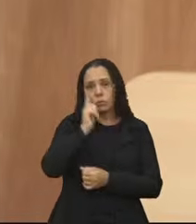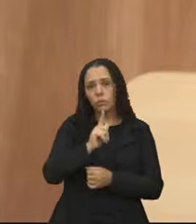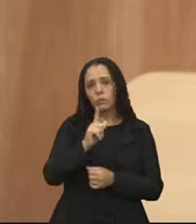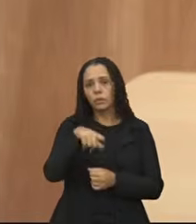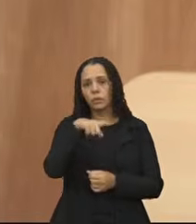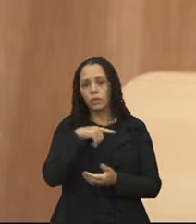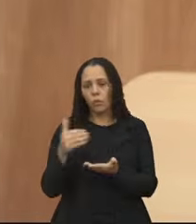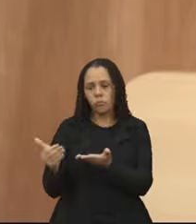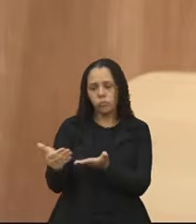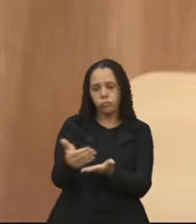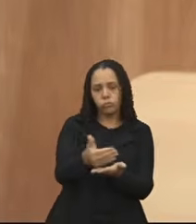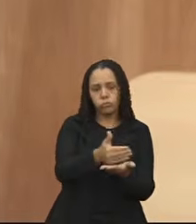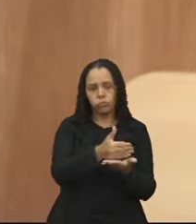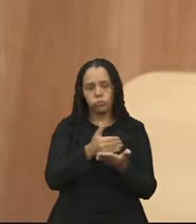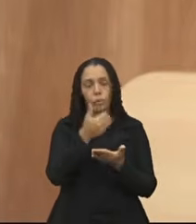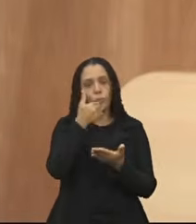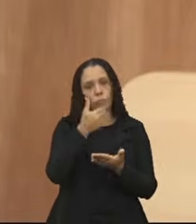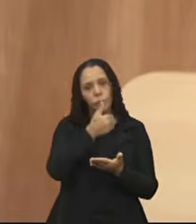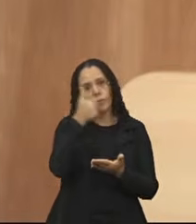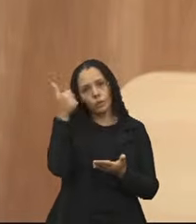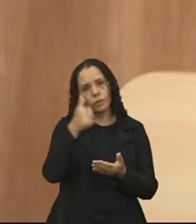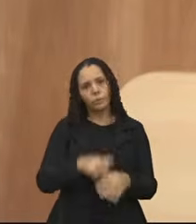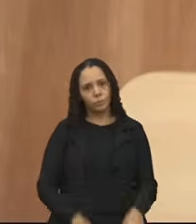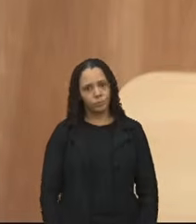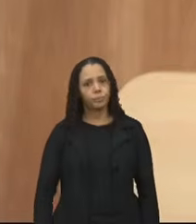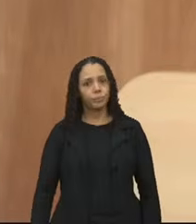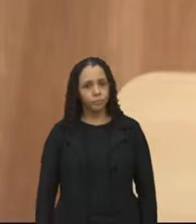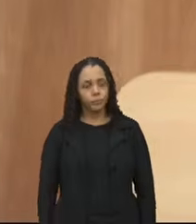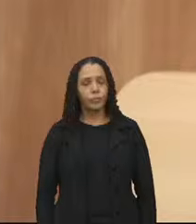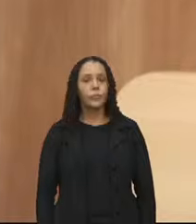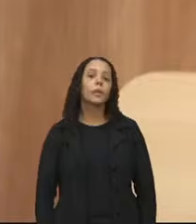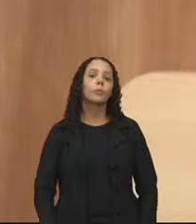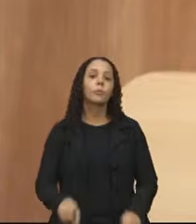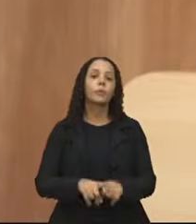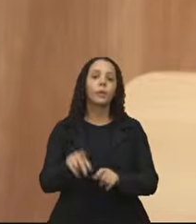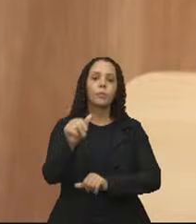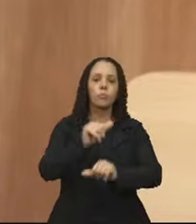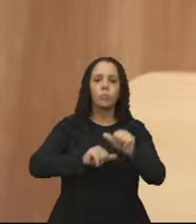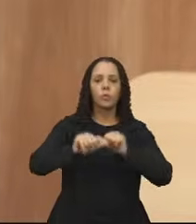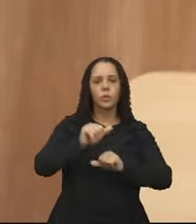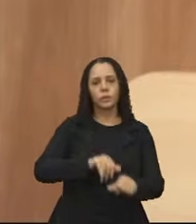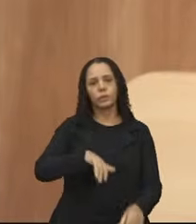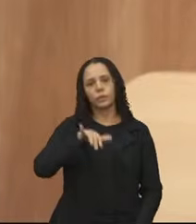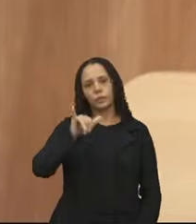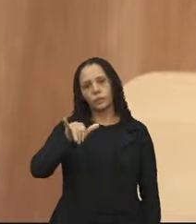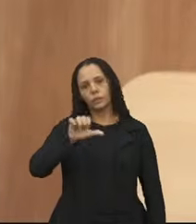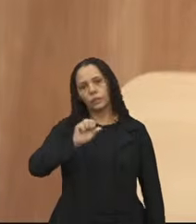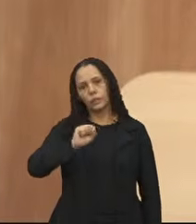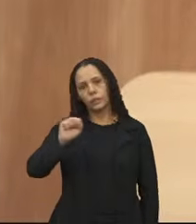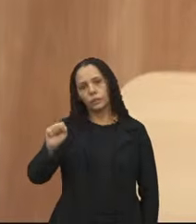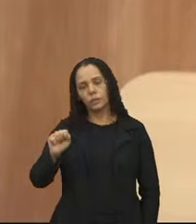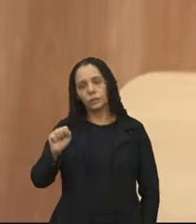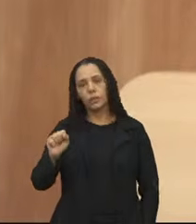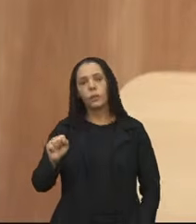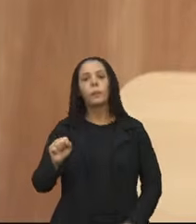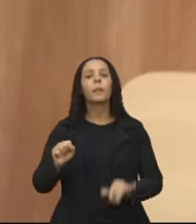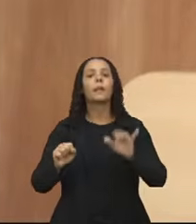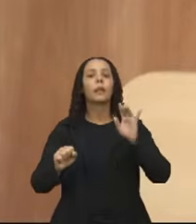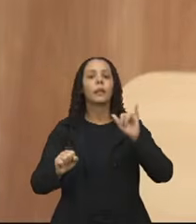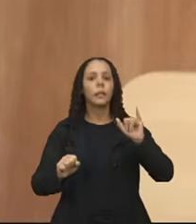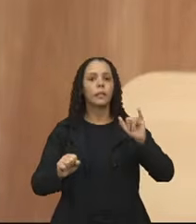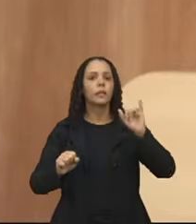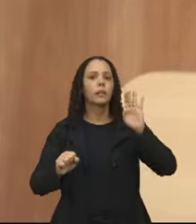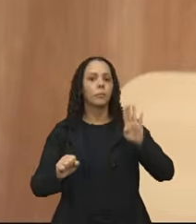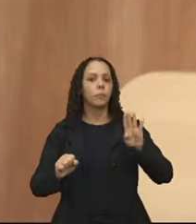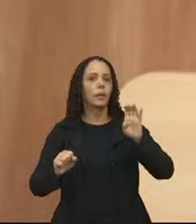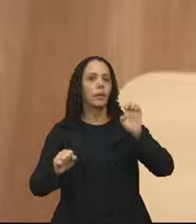ter uma arrecadação melhor. Porque deixa de ser ISS para ser IBS, que é um tributo federal. Sabe